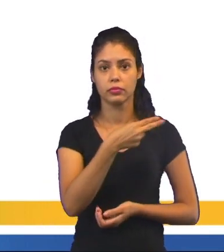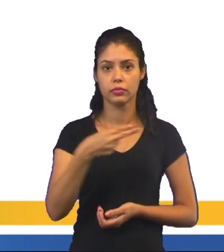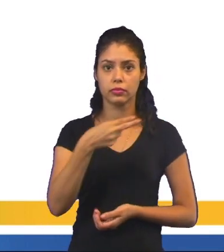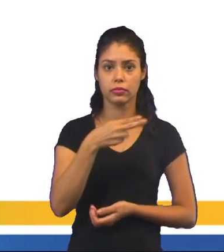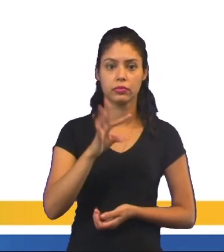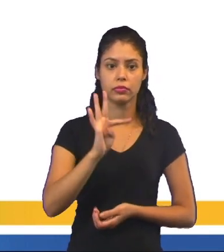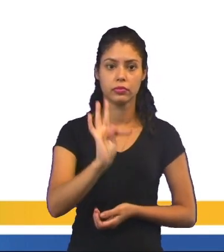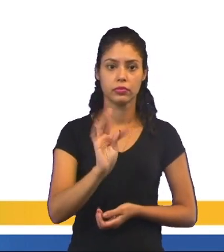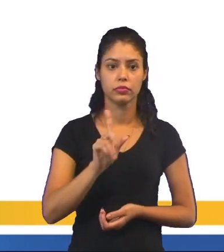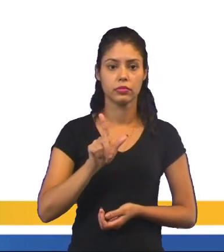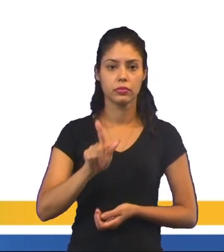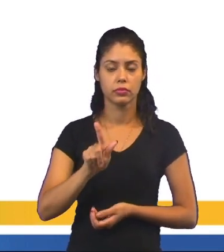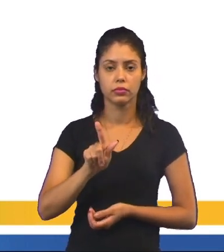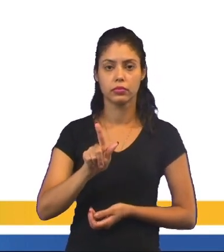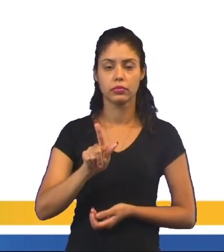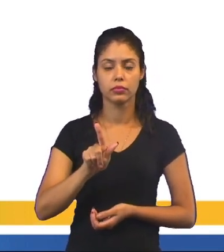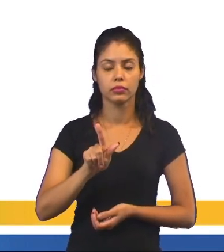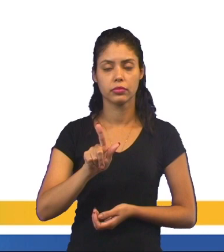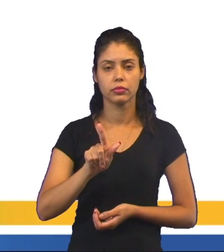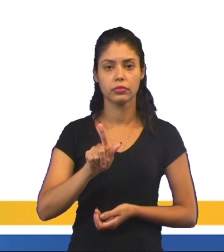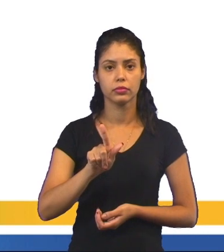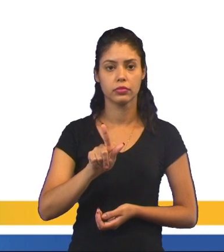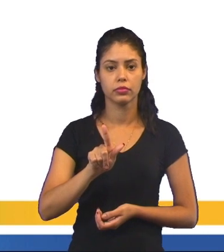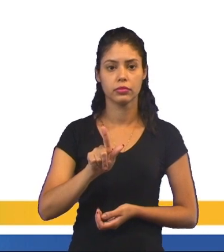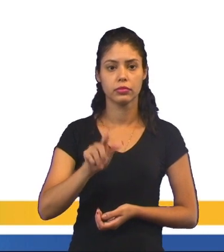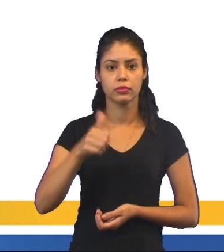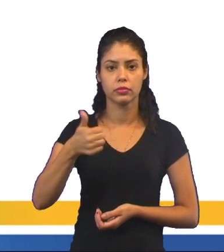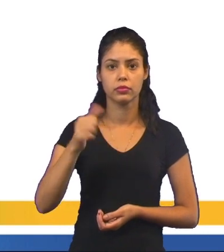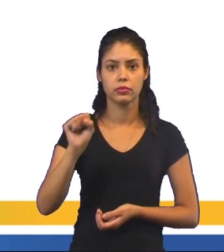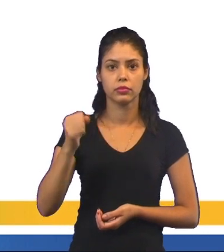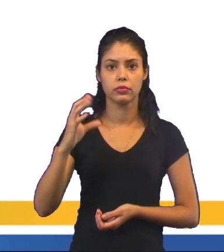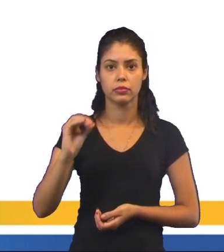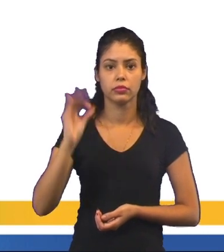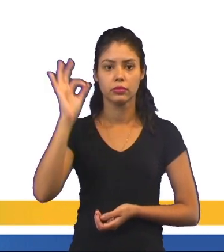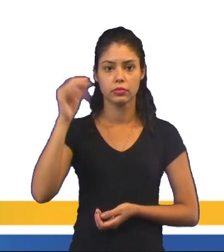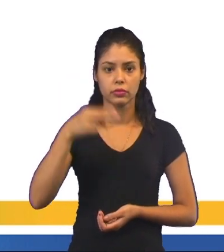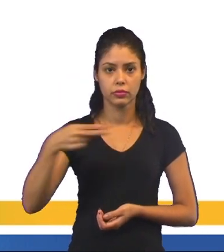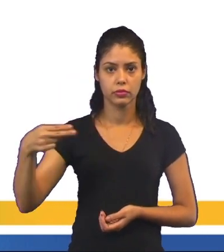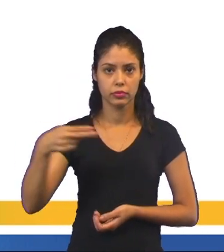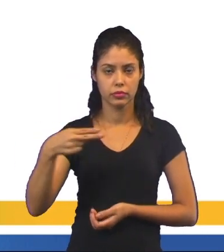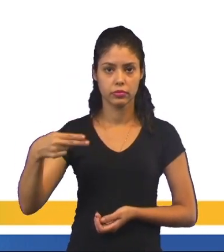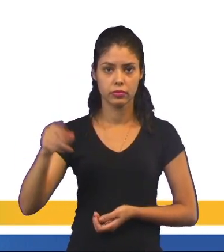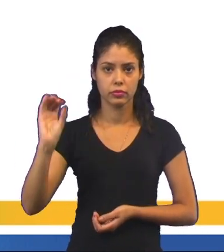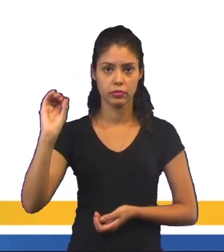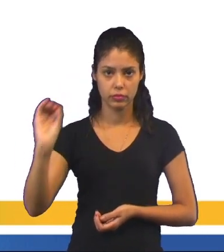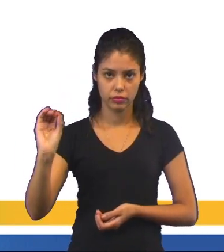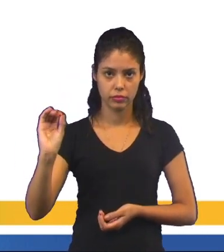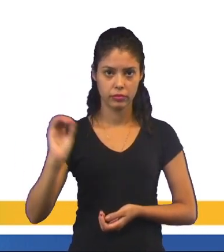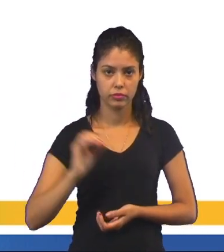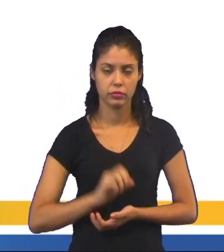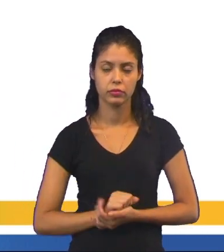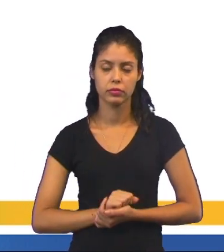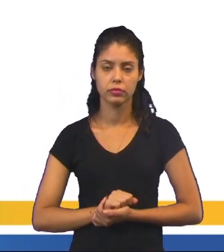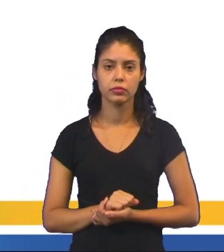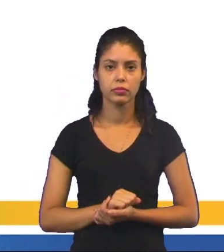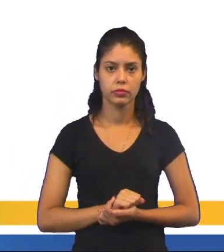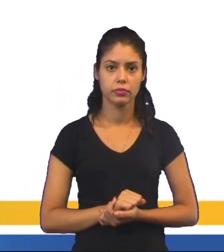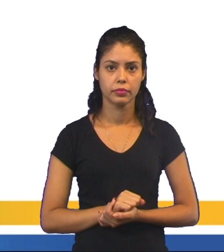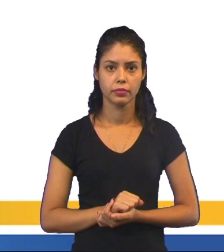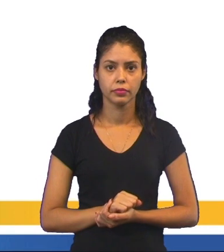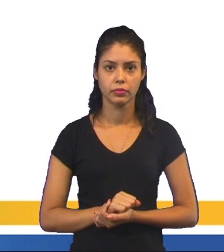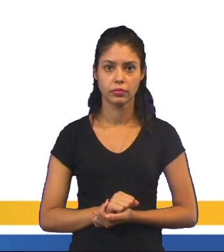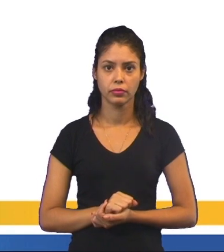igual a m tá que é igual à tangente de 180 graus e à tangente de 180 graus